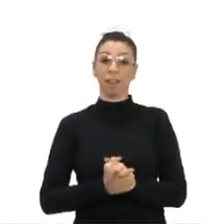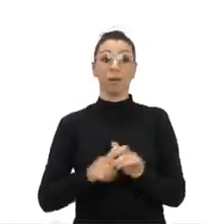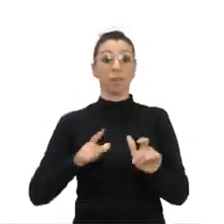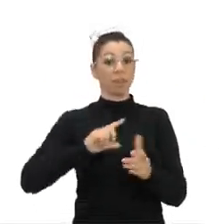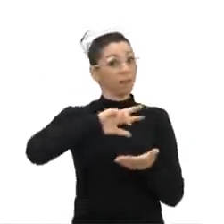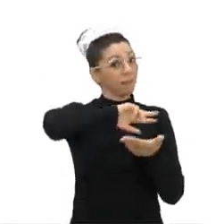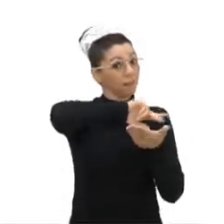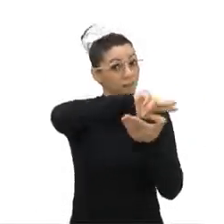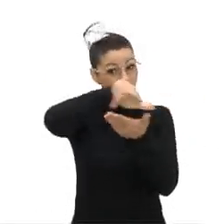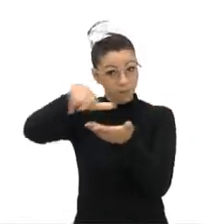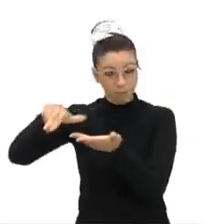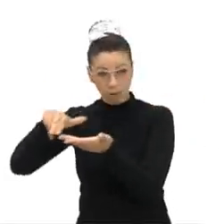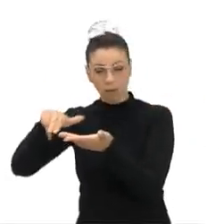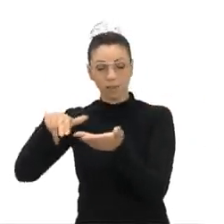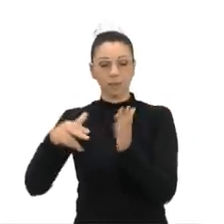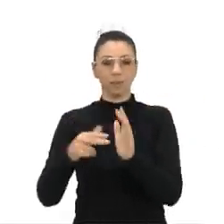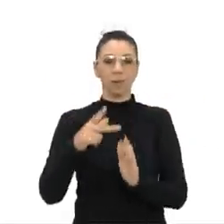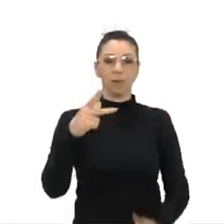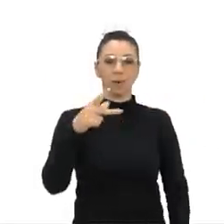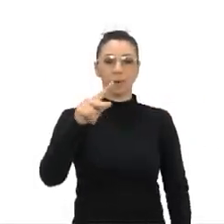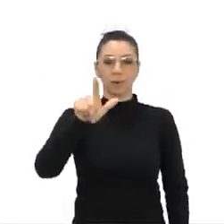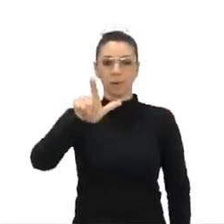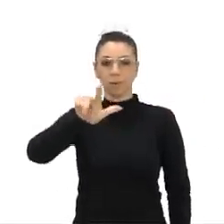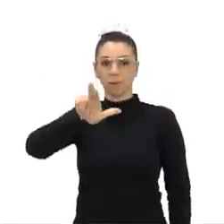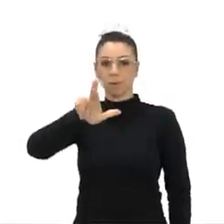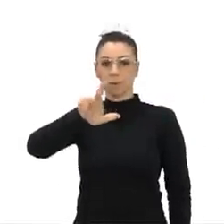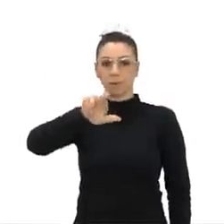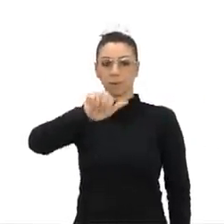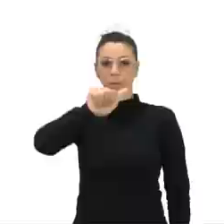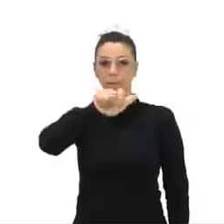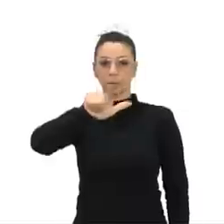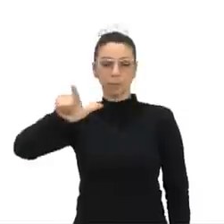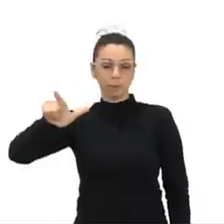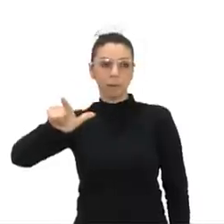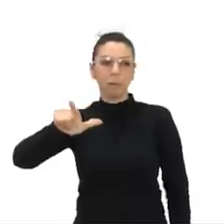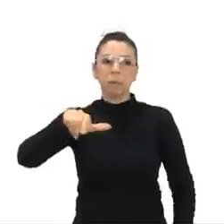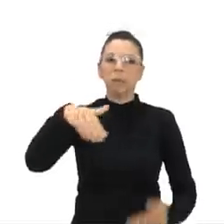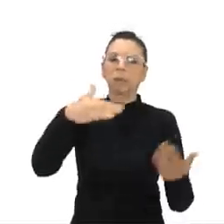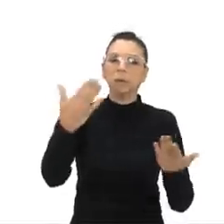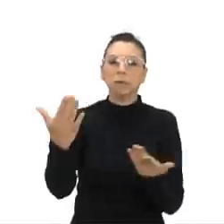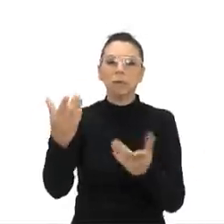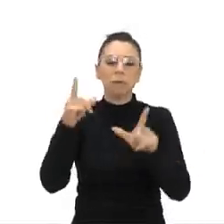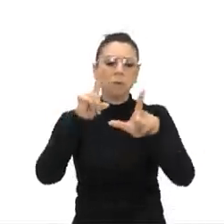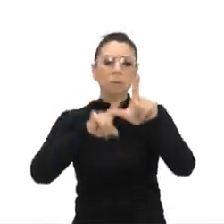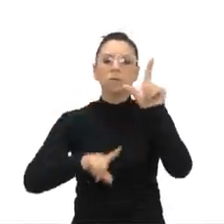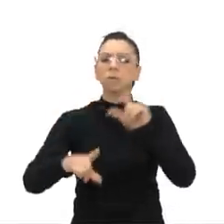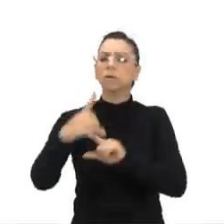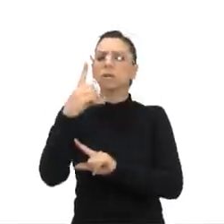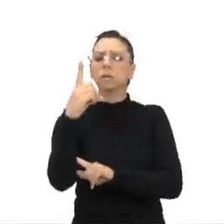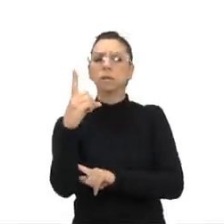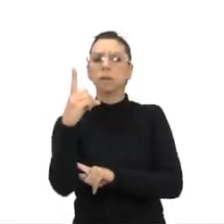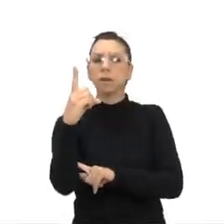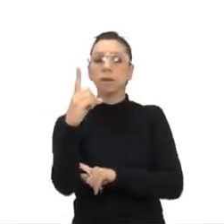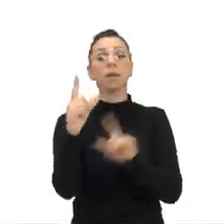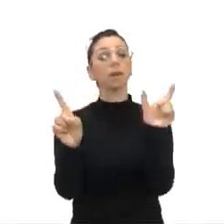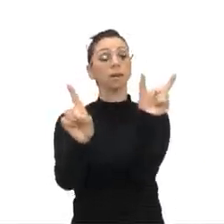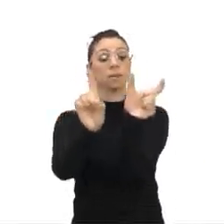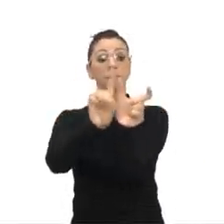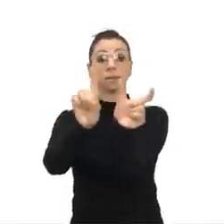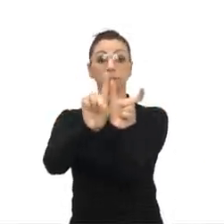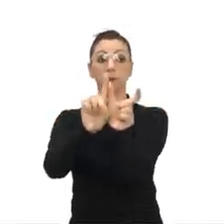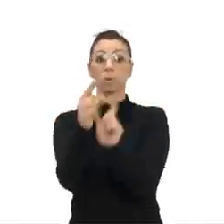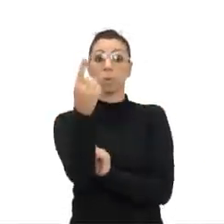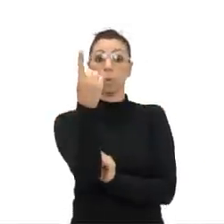plural. Mas aqui na letra D, nós voltamos para o singular, porque a teacher se referia a essa